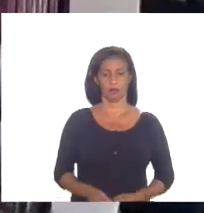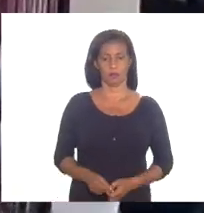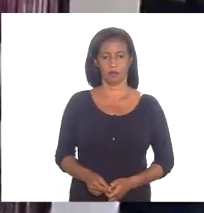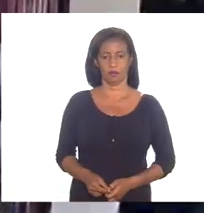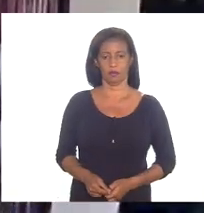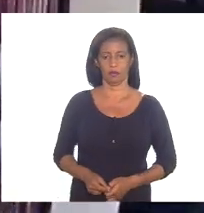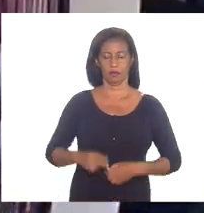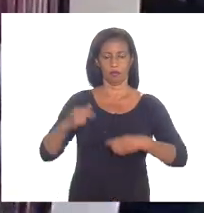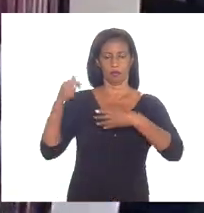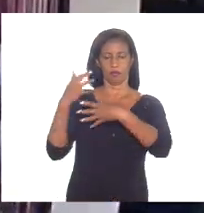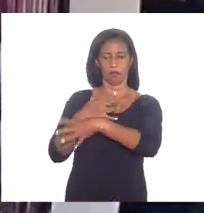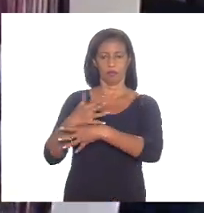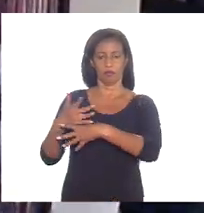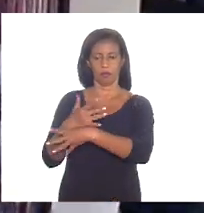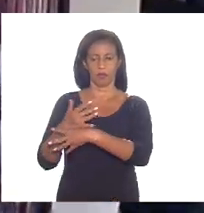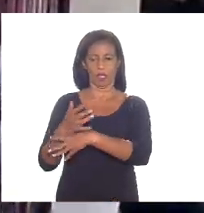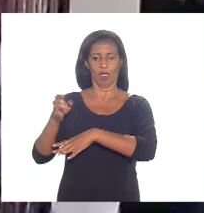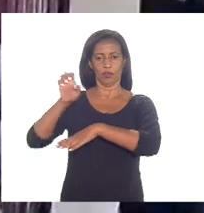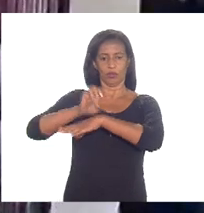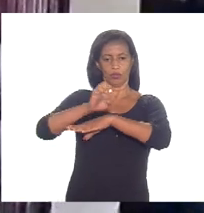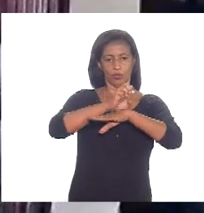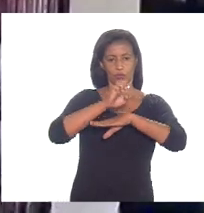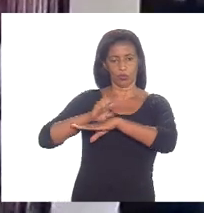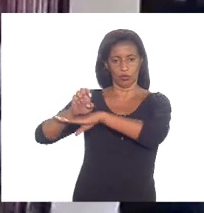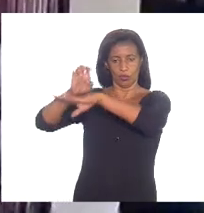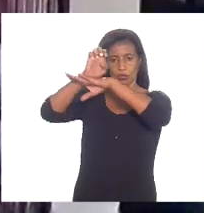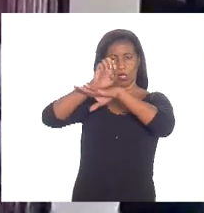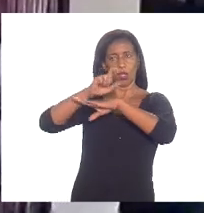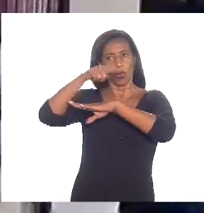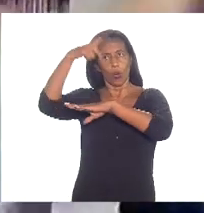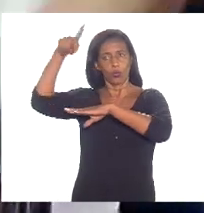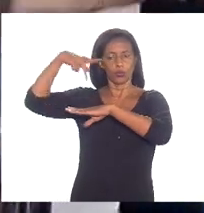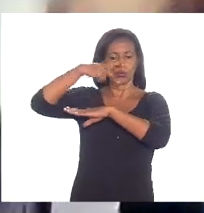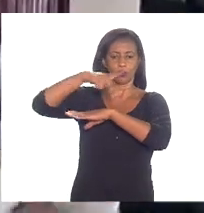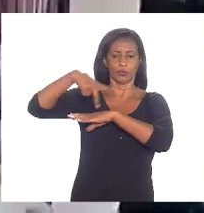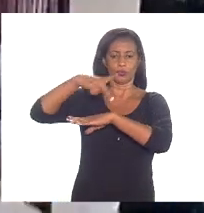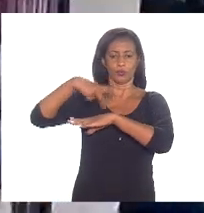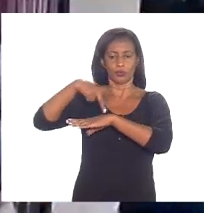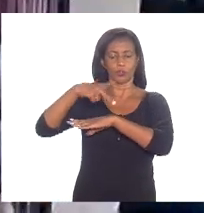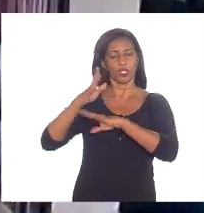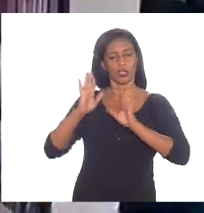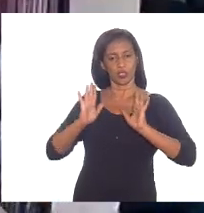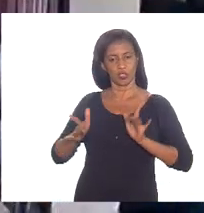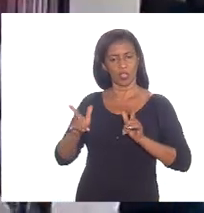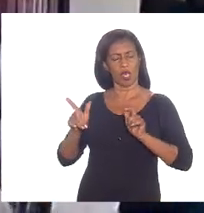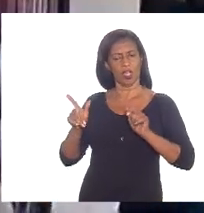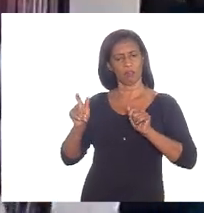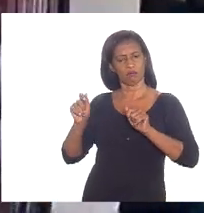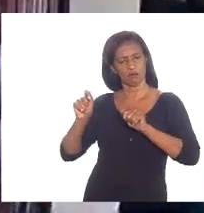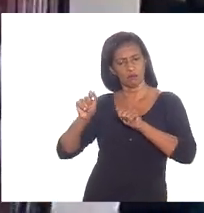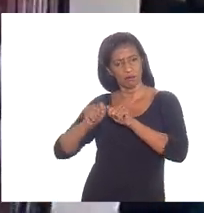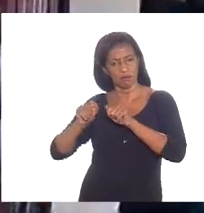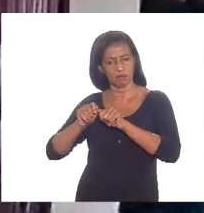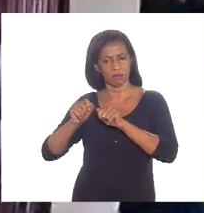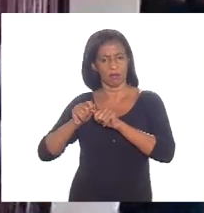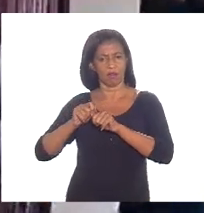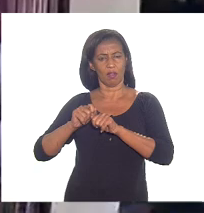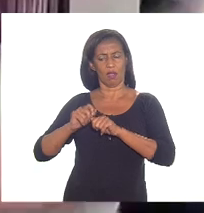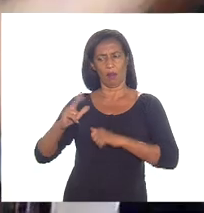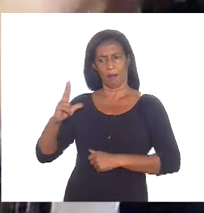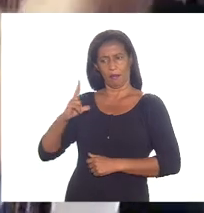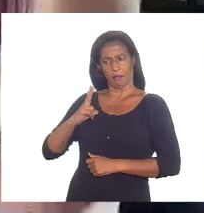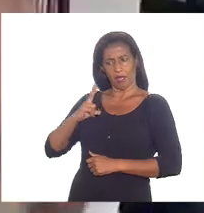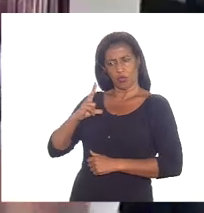de cidades, de estados e de outros países que já fizeram a privatização